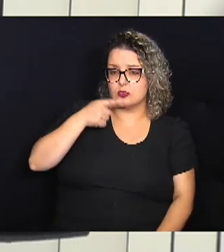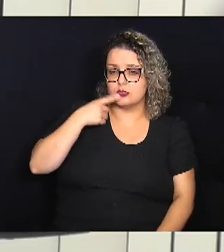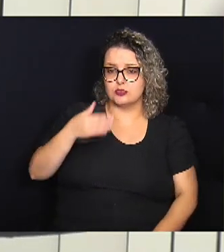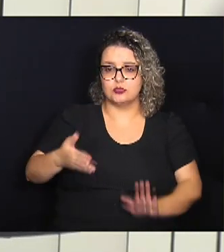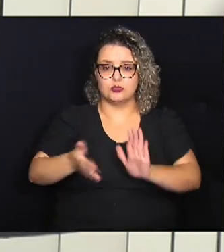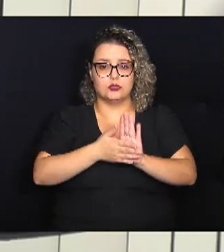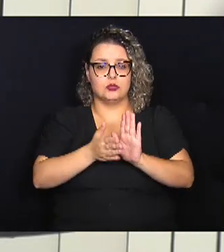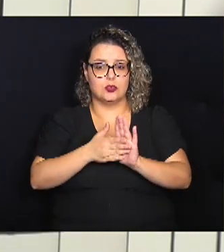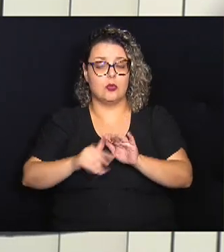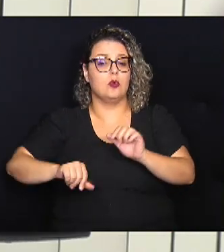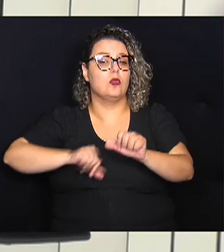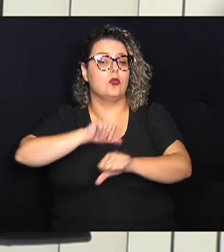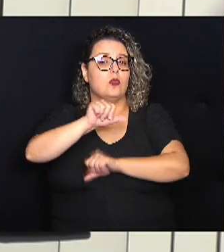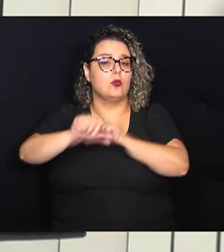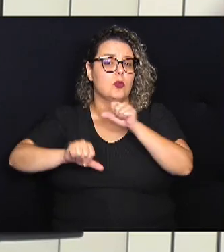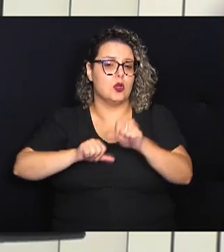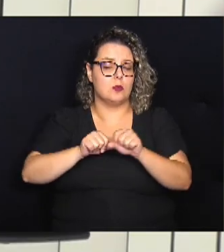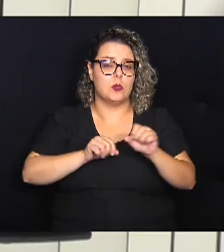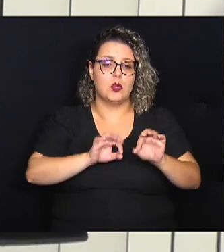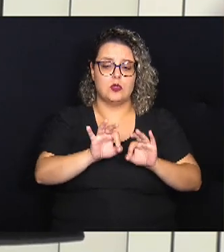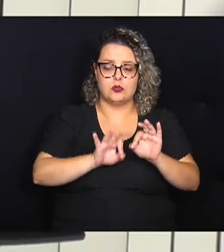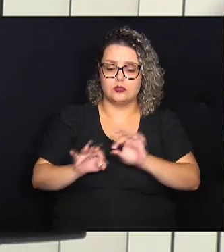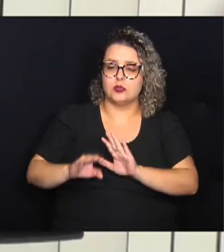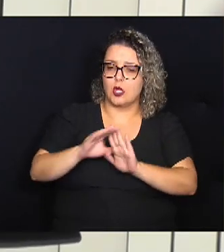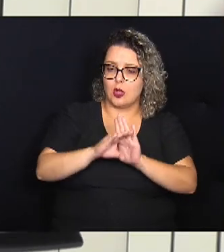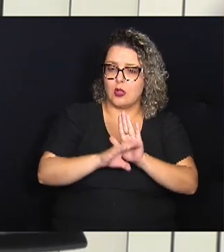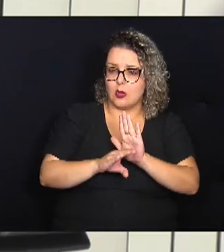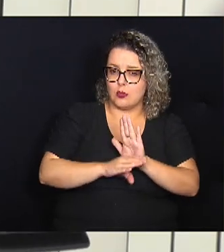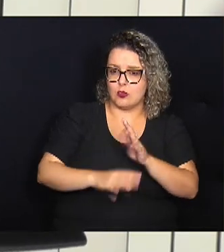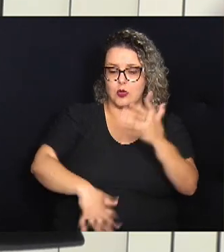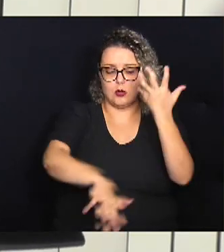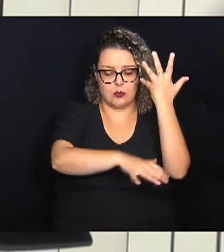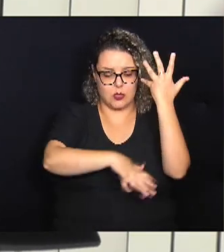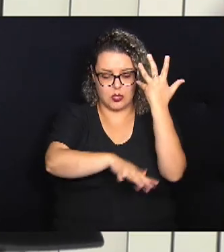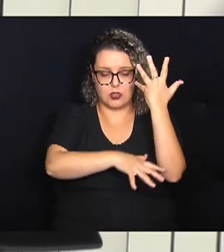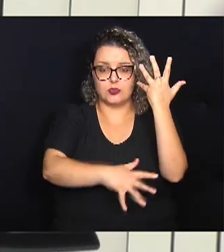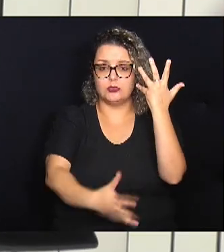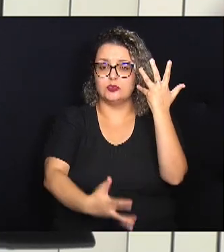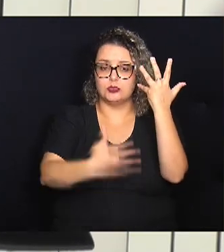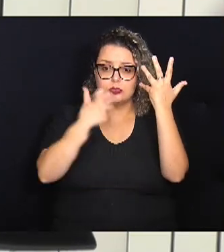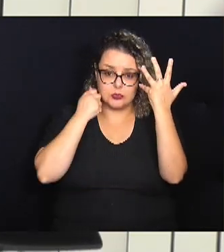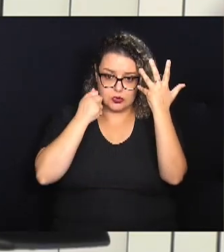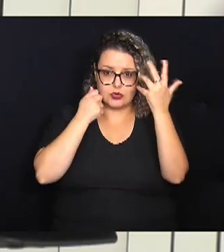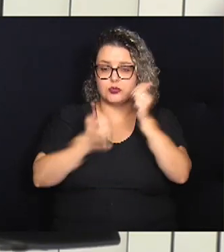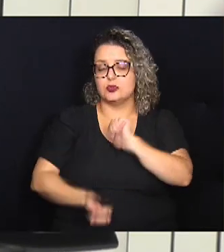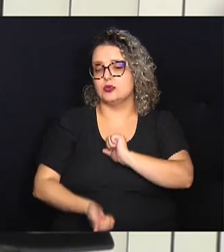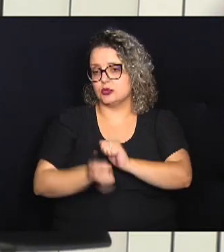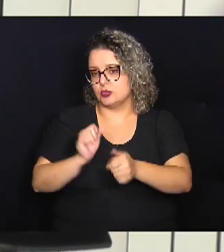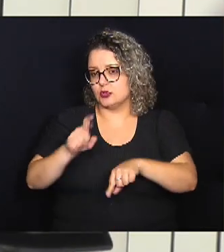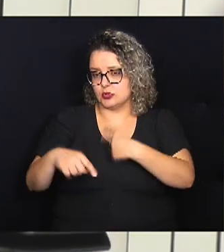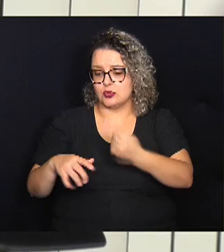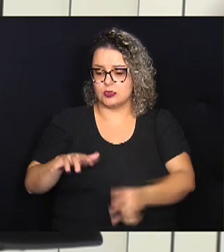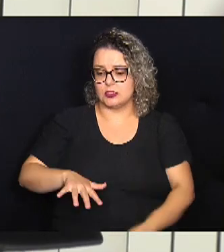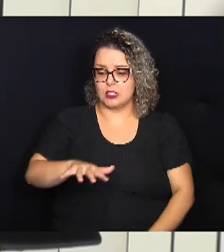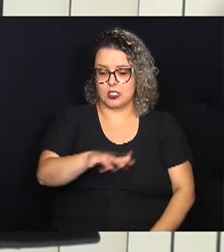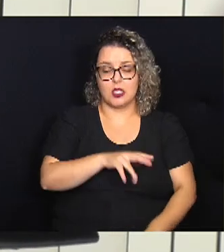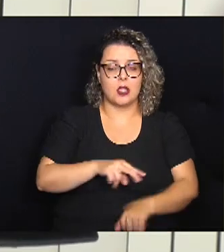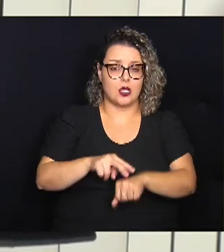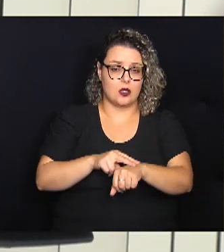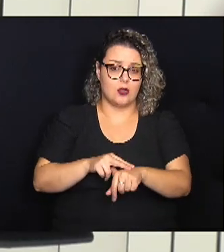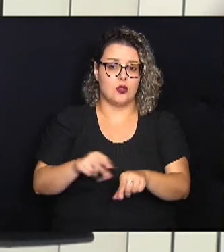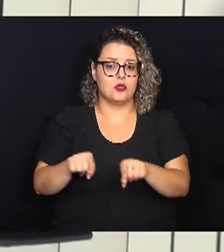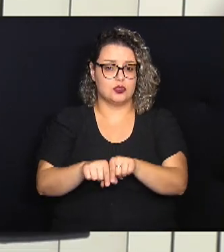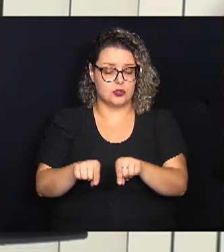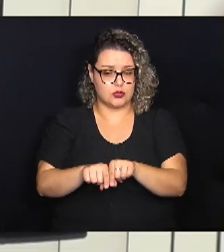uma alteração no programa de adoção de praças públicas e de esportes e outras áreas verdes aqui e também